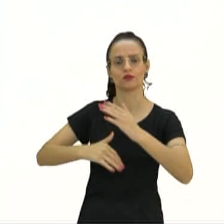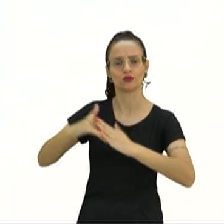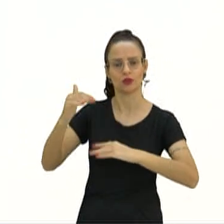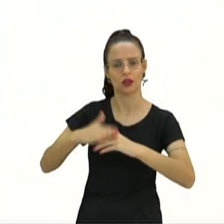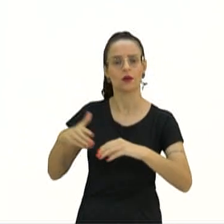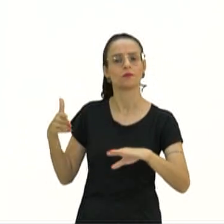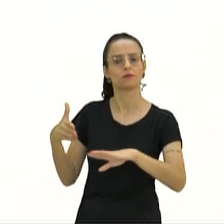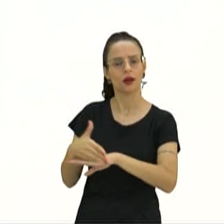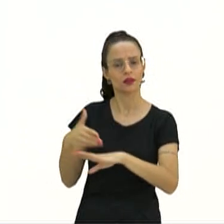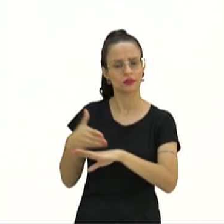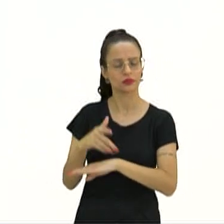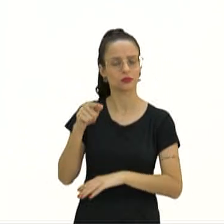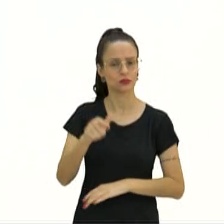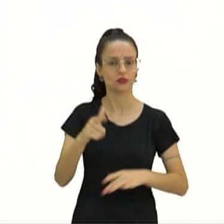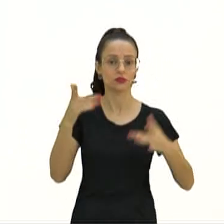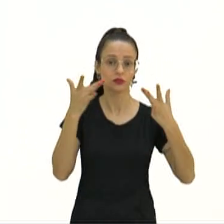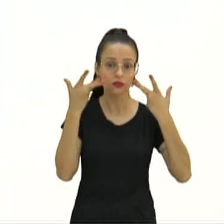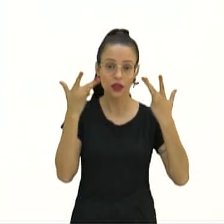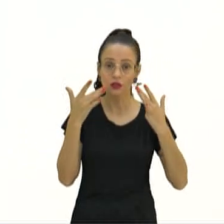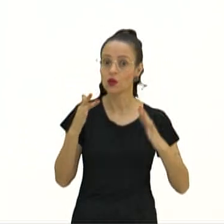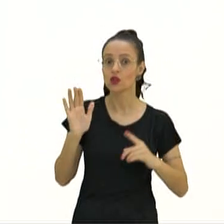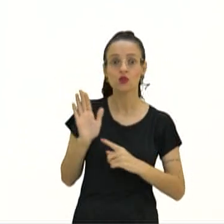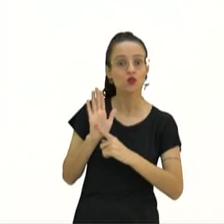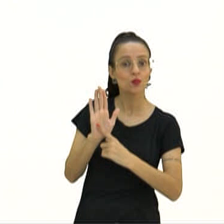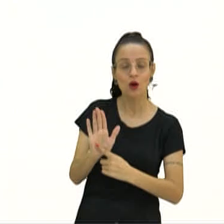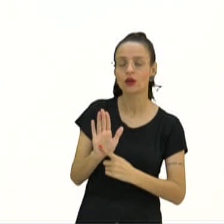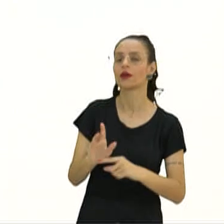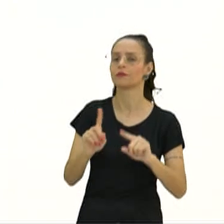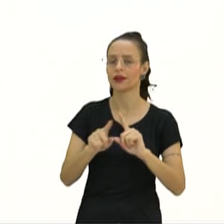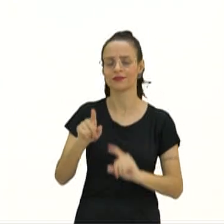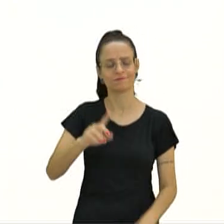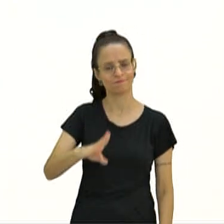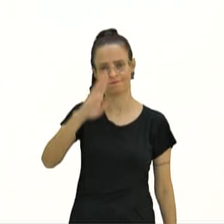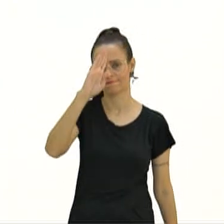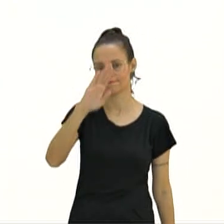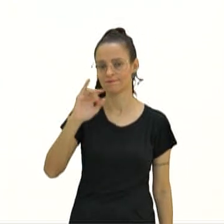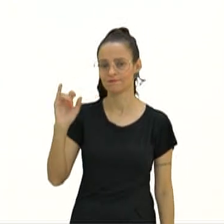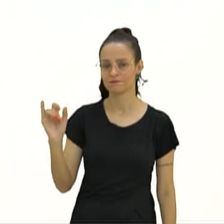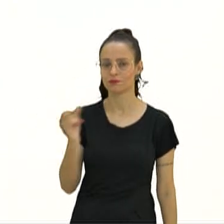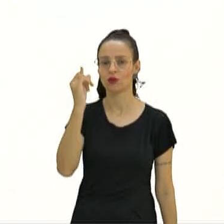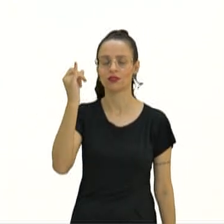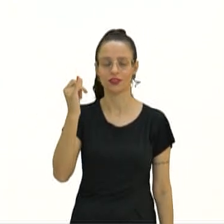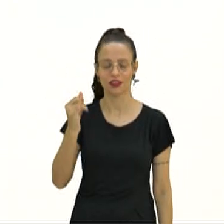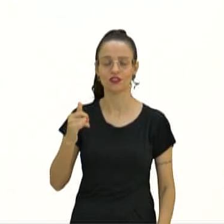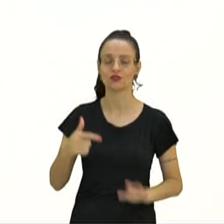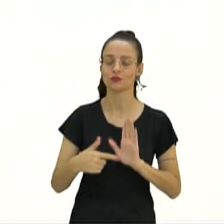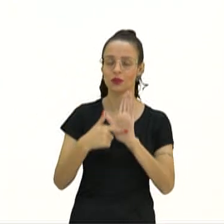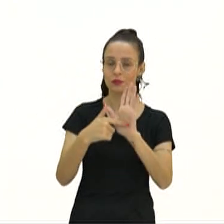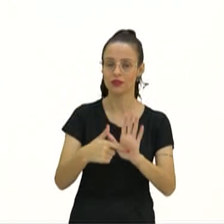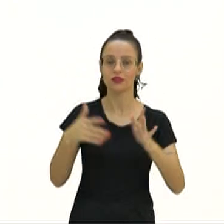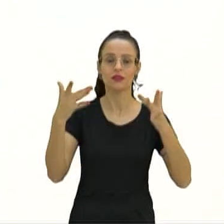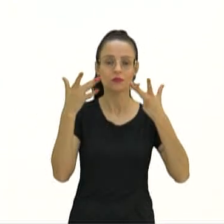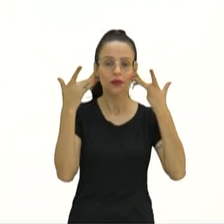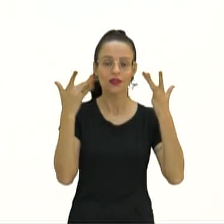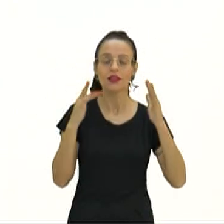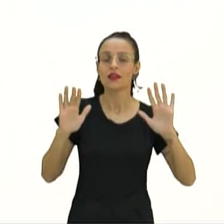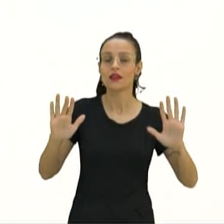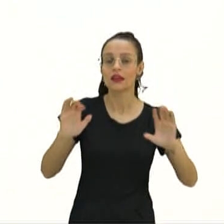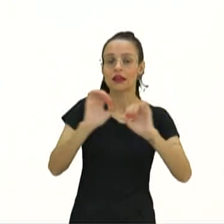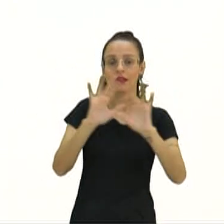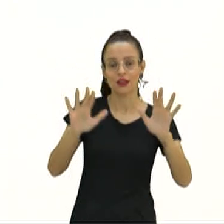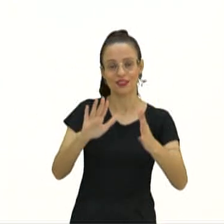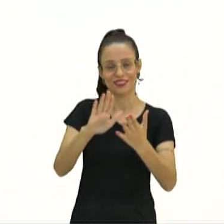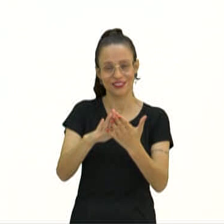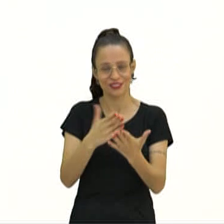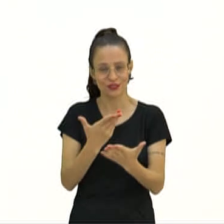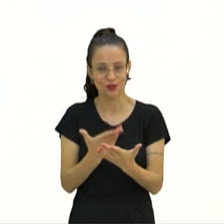uma peça e, mesmo que não apareçam, são fundamentais para que o espetáculo se realize. É claro que na